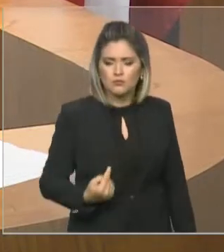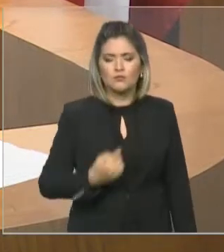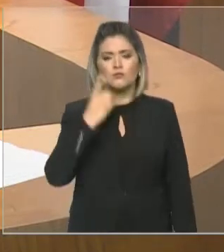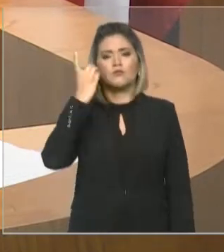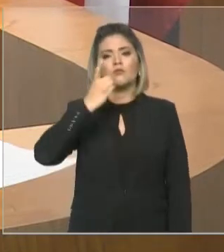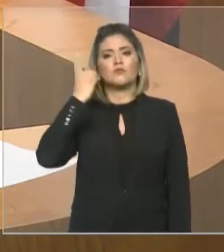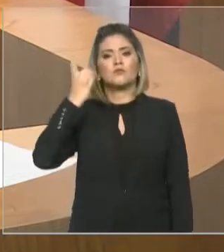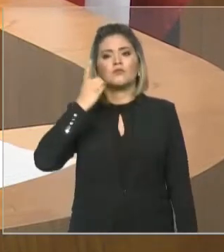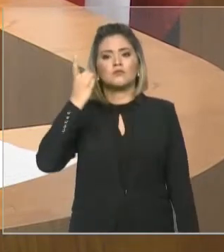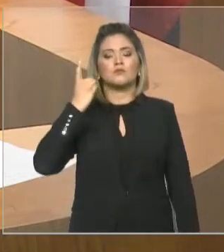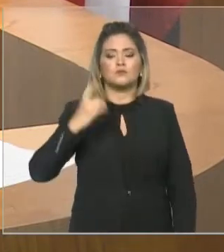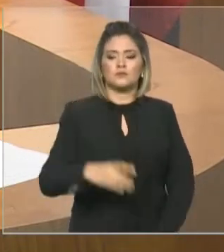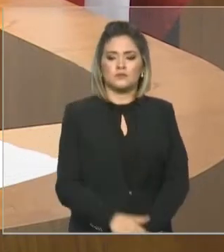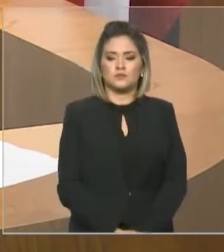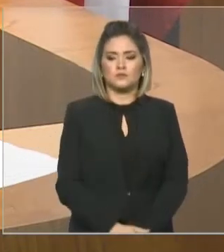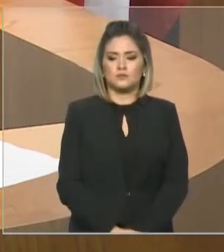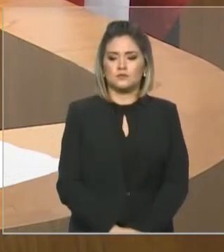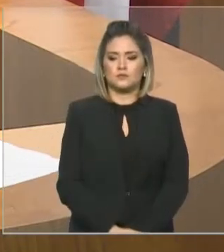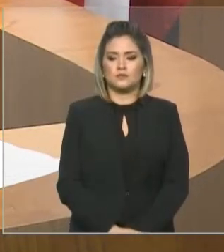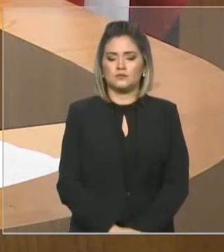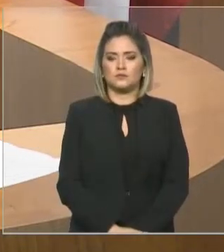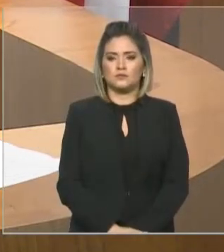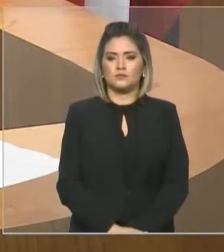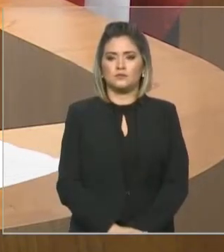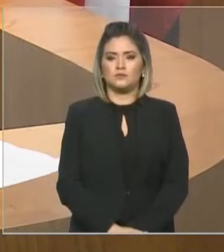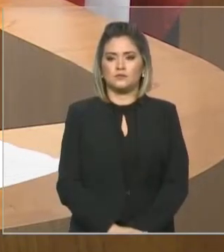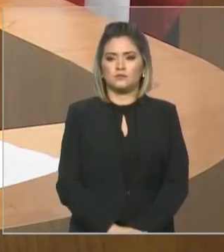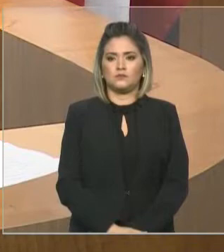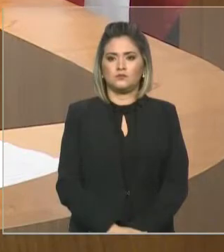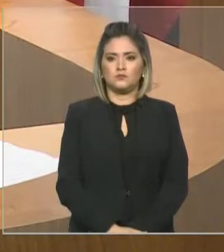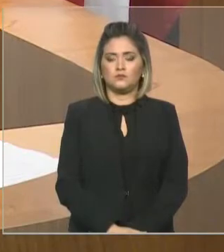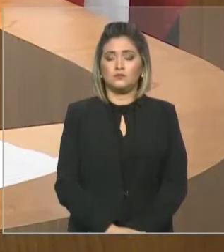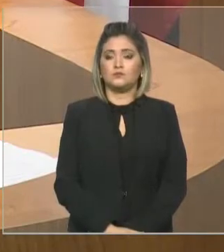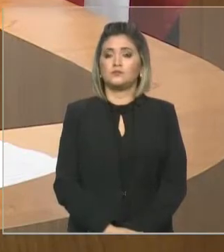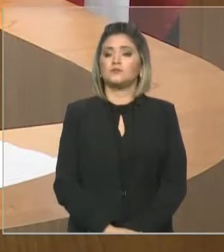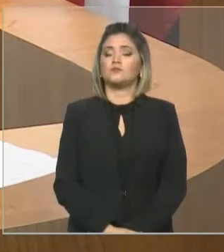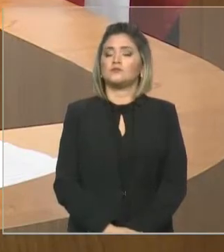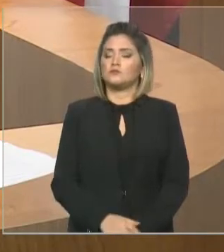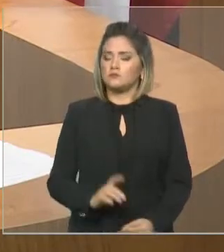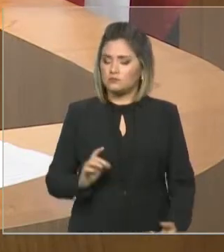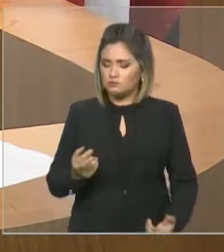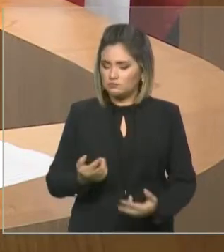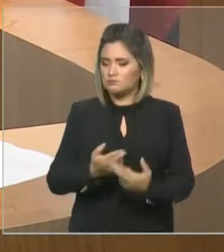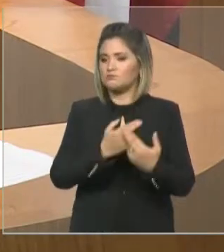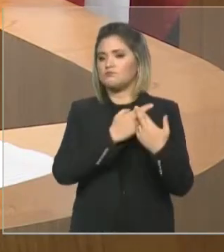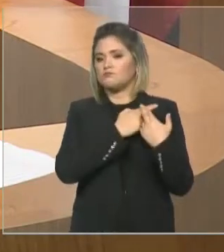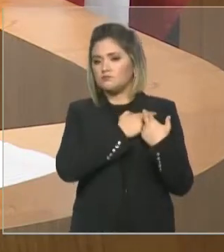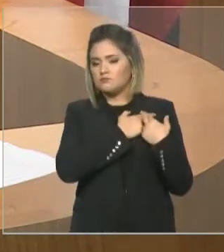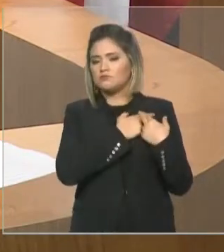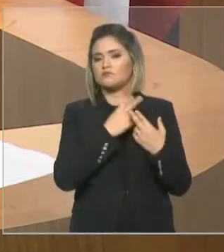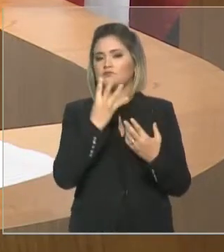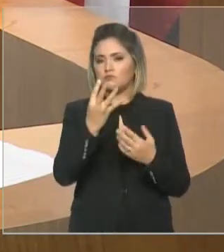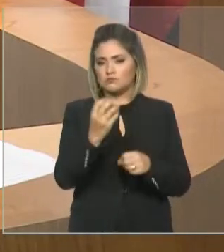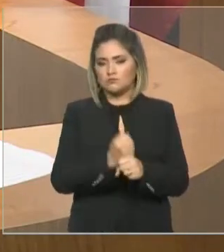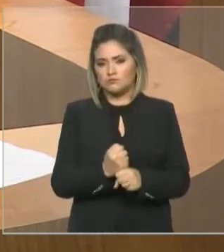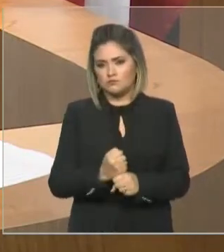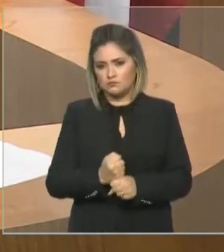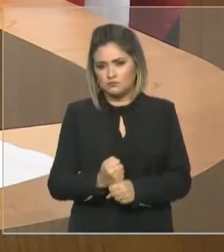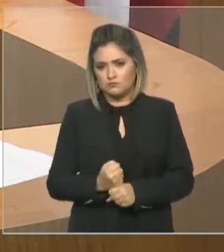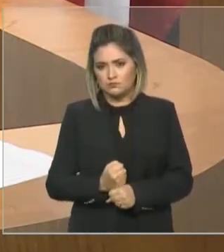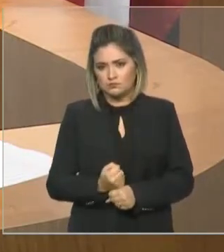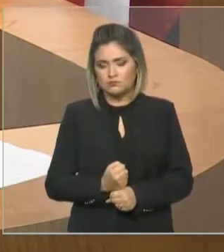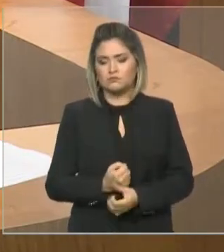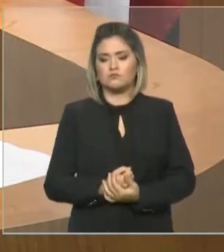e deputados, para uma missão de extrema responsabilidade nos próximos 4 anos. Missão